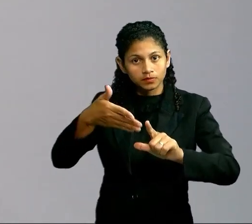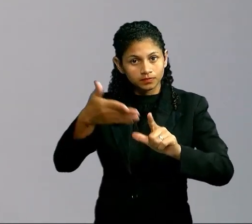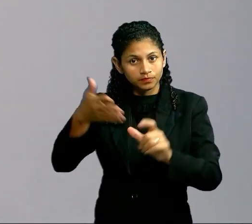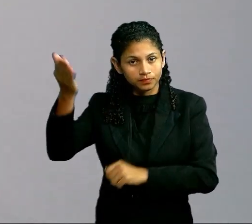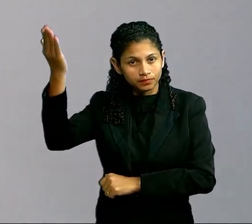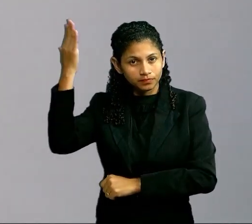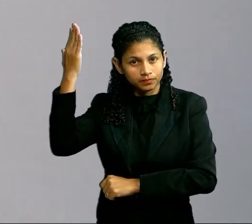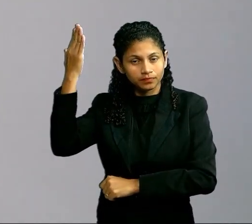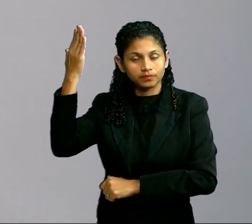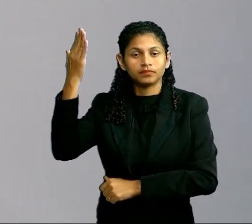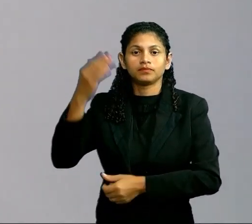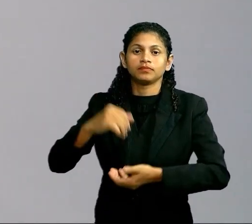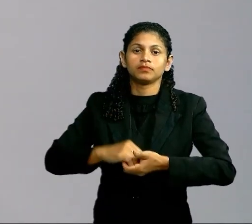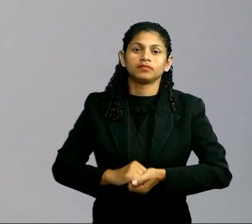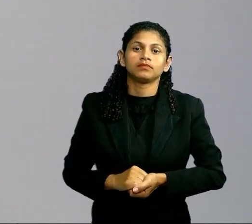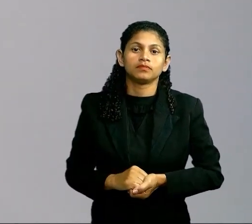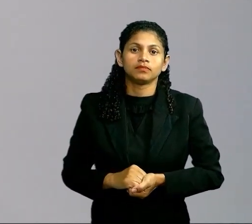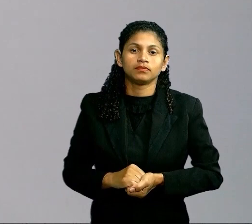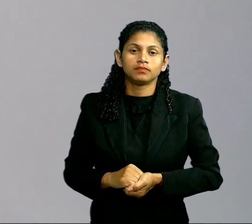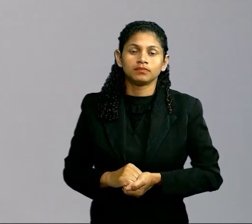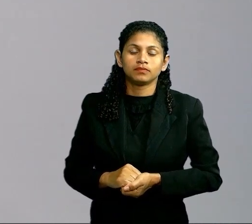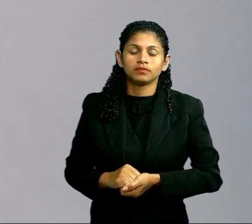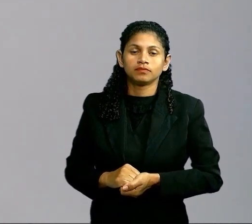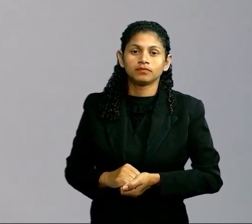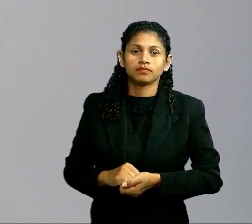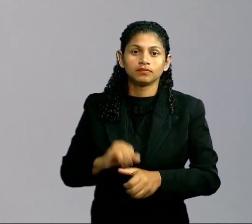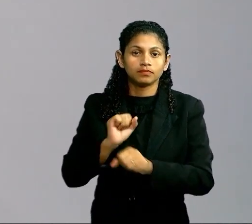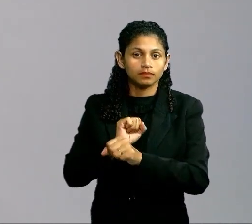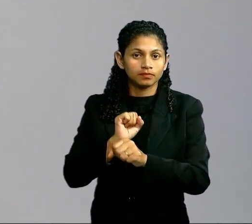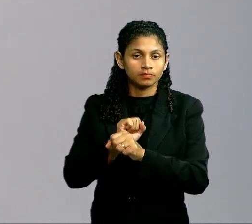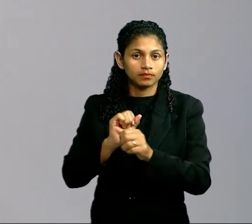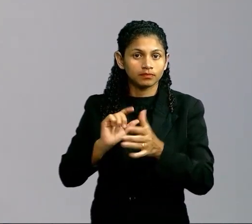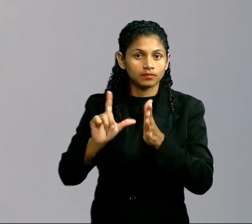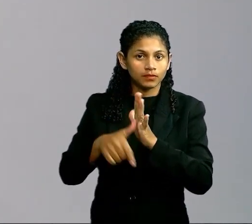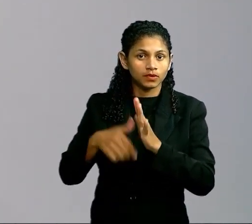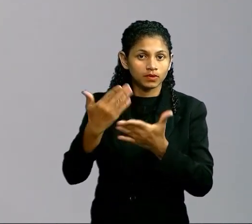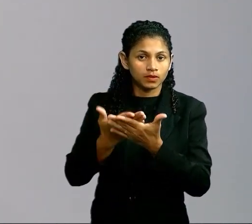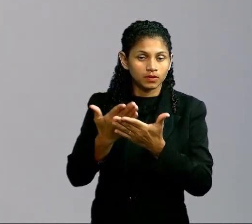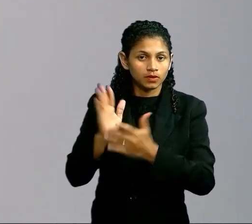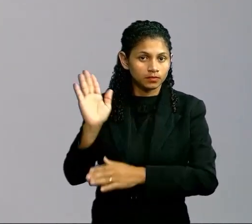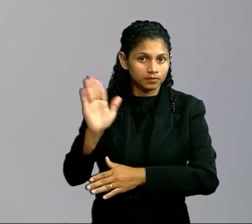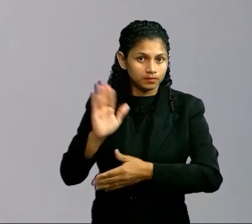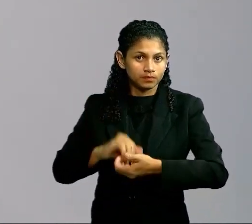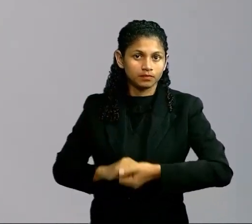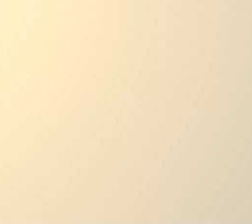fica de olho na nossa plataforma. Espero vocês para uma próxima aula. Tchau, tchau!